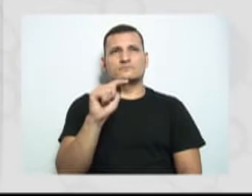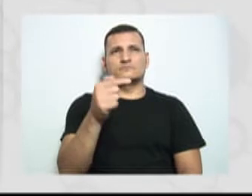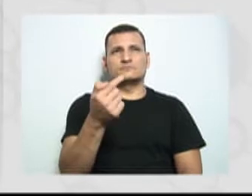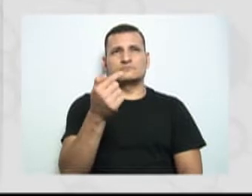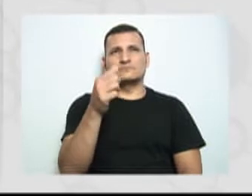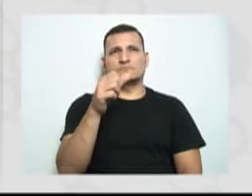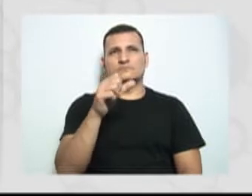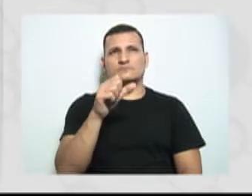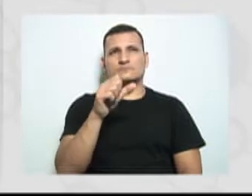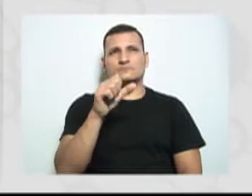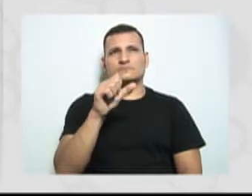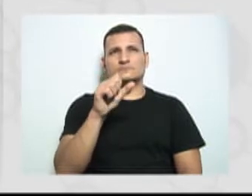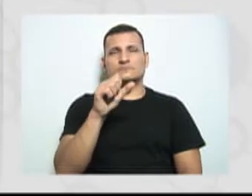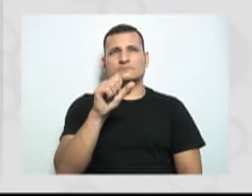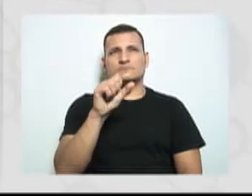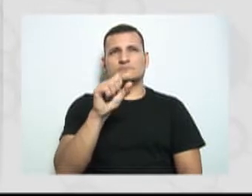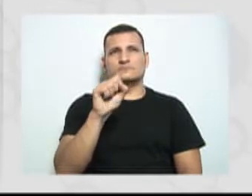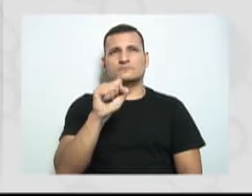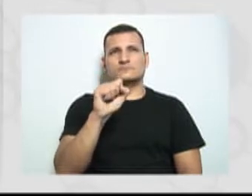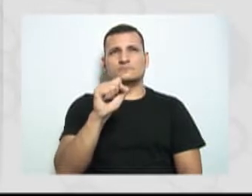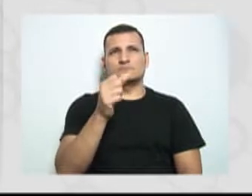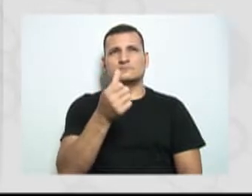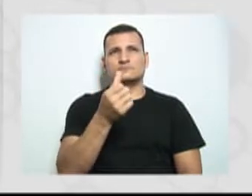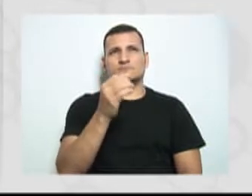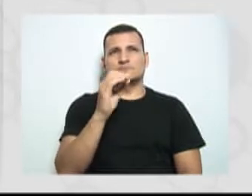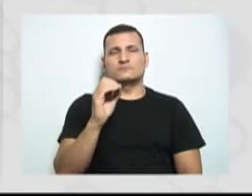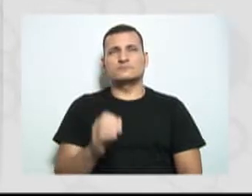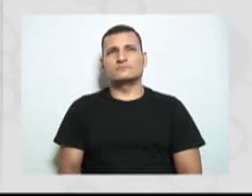7.860. Opa.